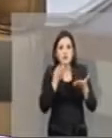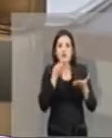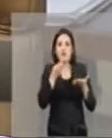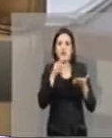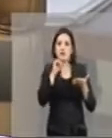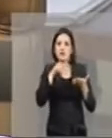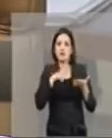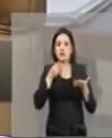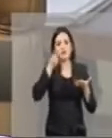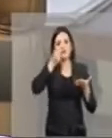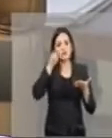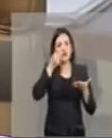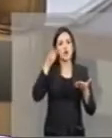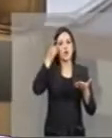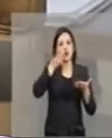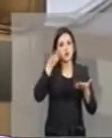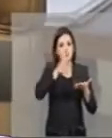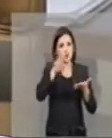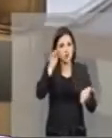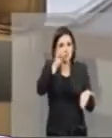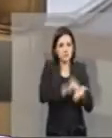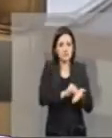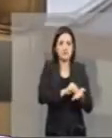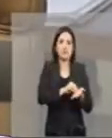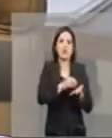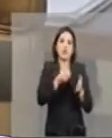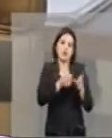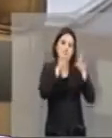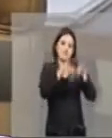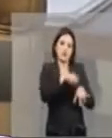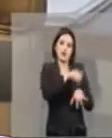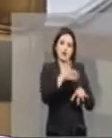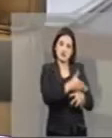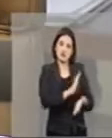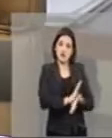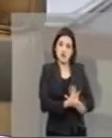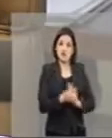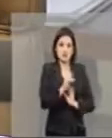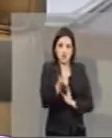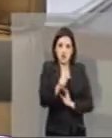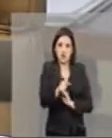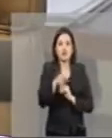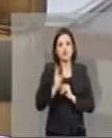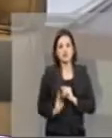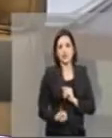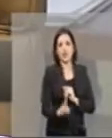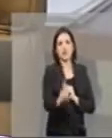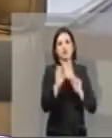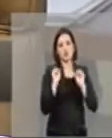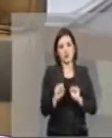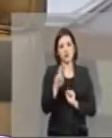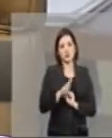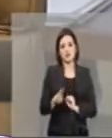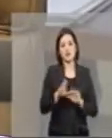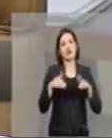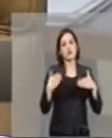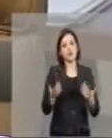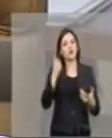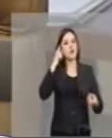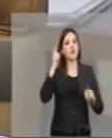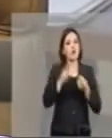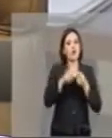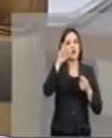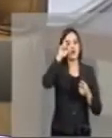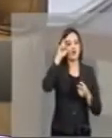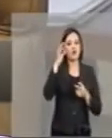da competência e a verificação e a conclusão sobre ela. Estou, portanto, senhor presidente, acompanhando o ministro Edson Fachin com as vênias